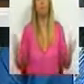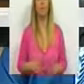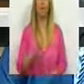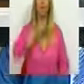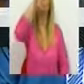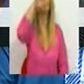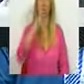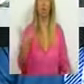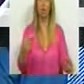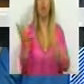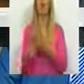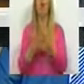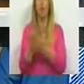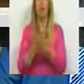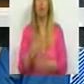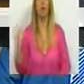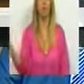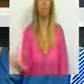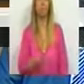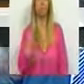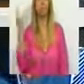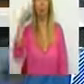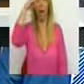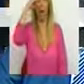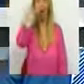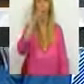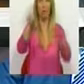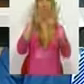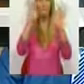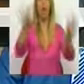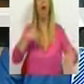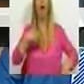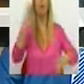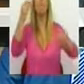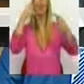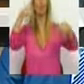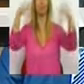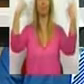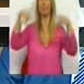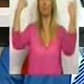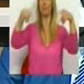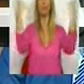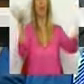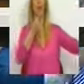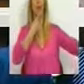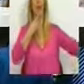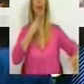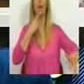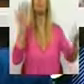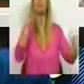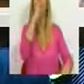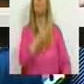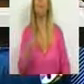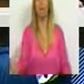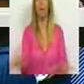economia que anda a passo caracoleta, como eu já referi, temos muito show-off, mas na prática nada. Os